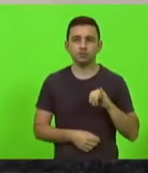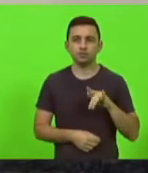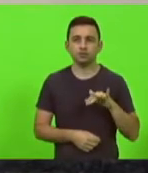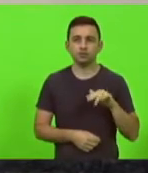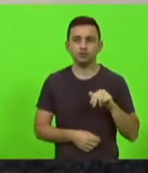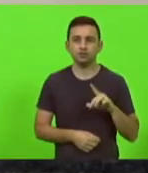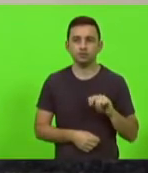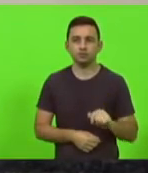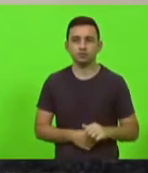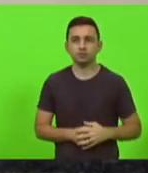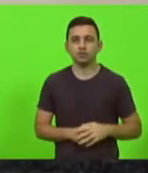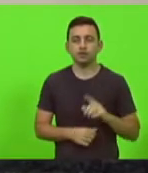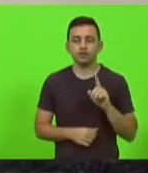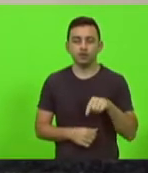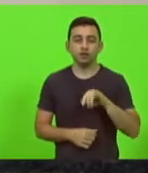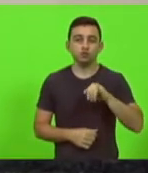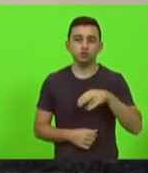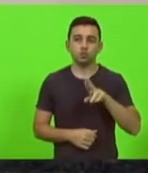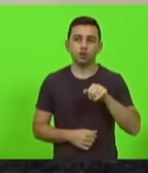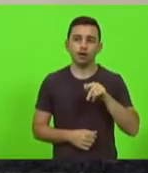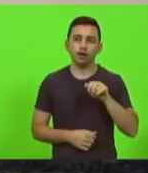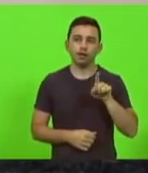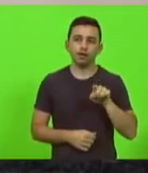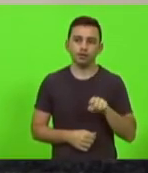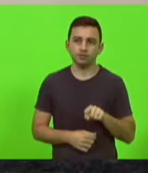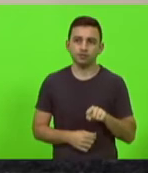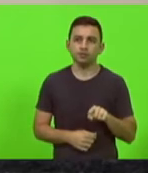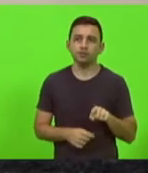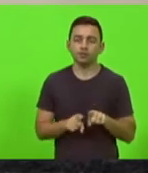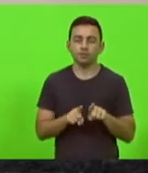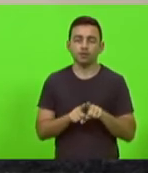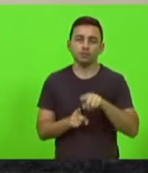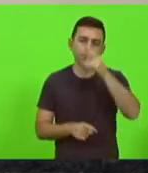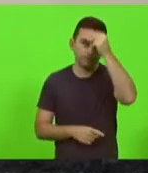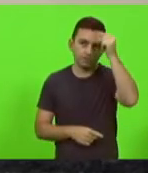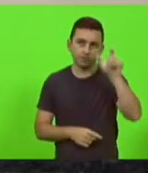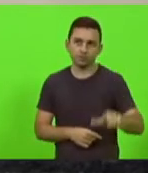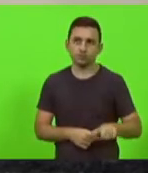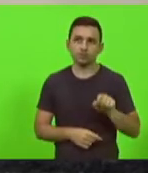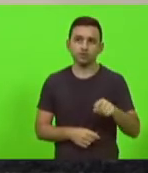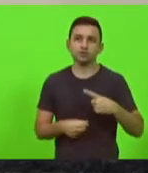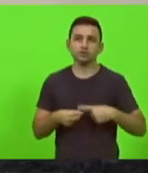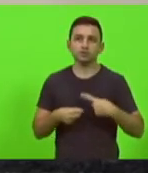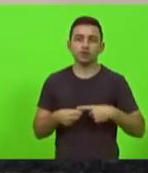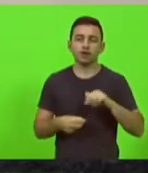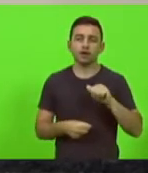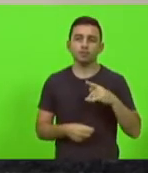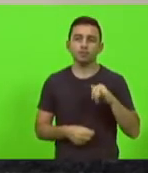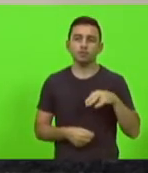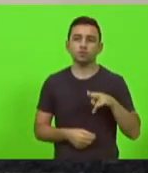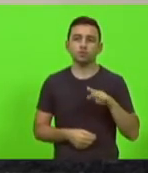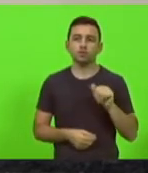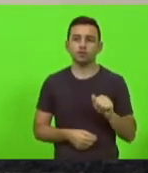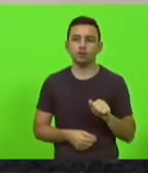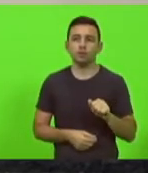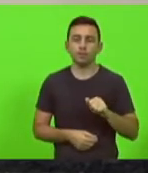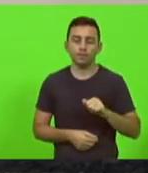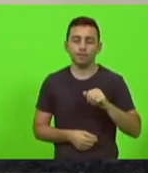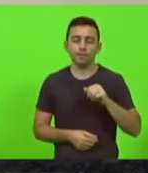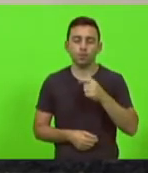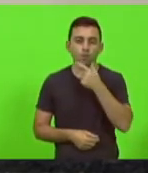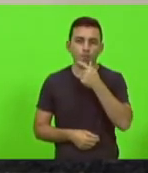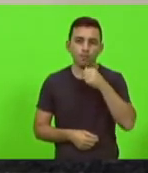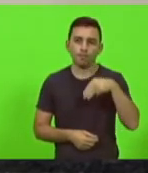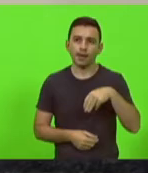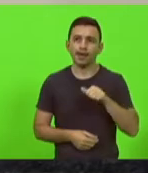Juarez Furtado, a presença do prefeito do município de Apiúna, Marcelo Doutel